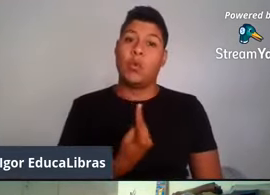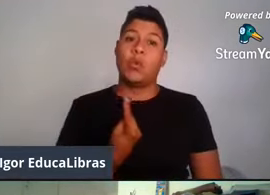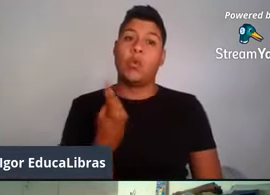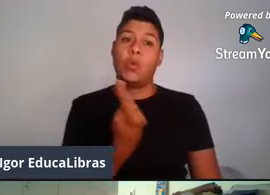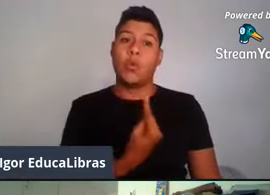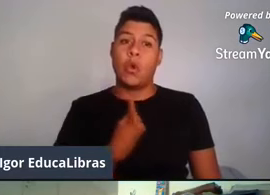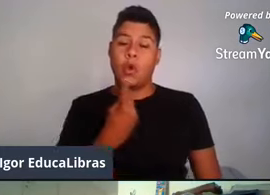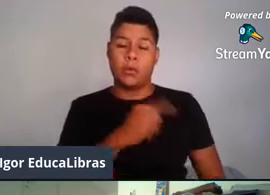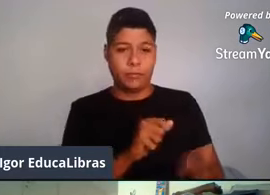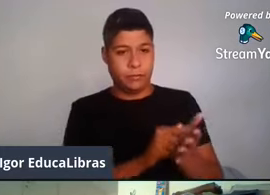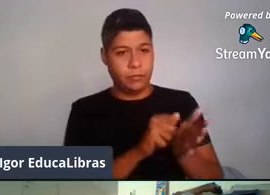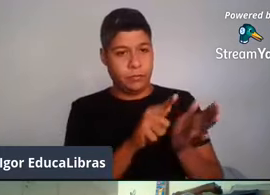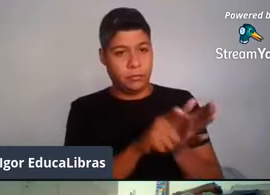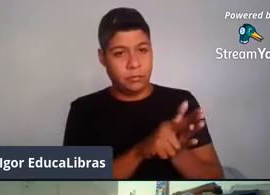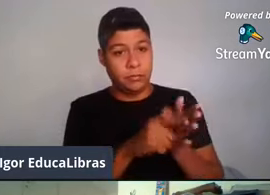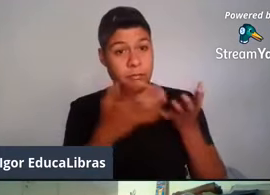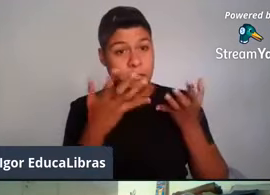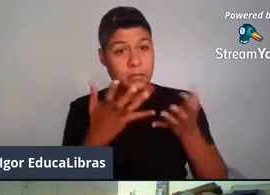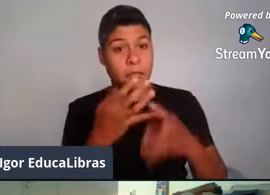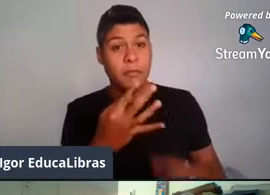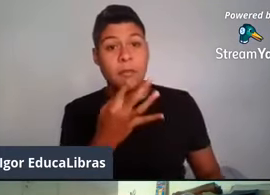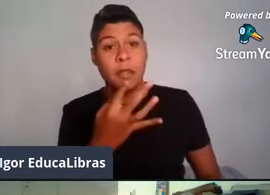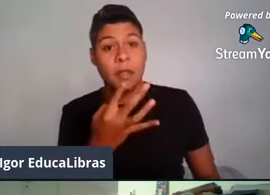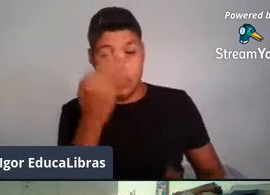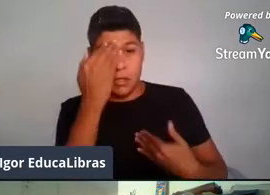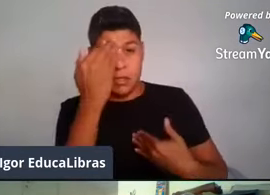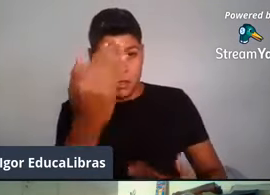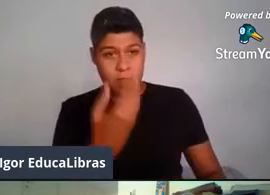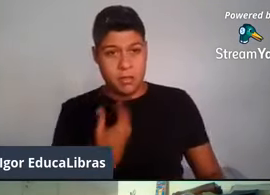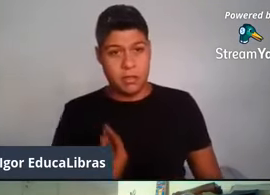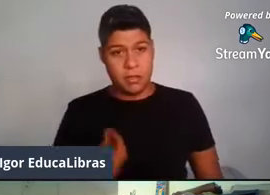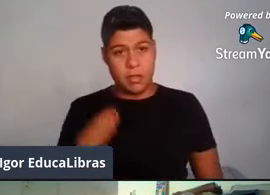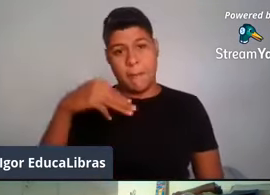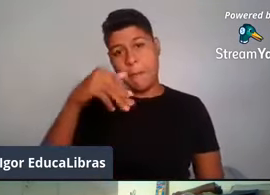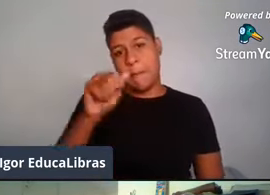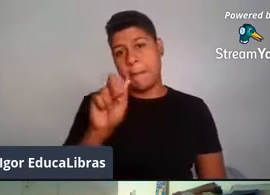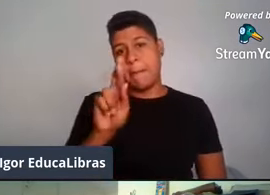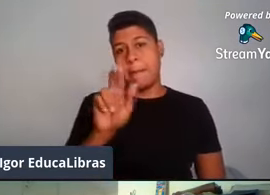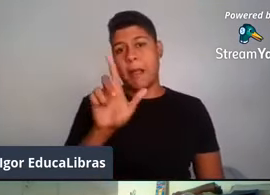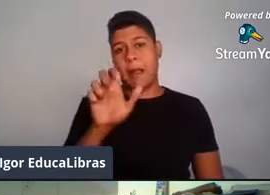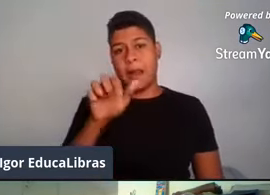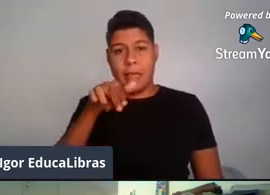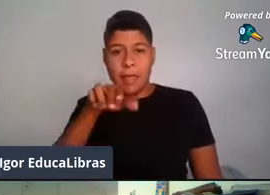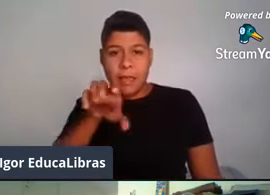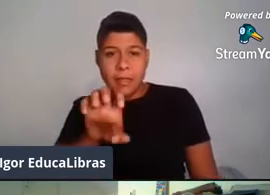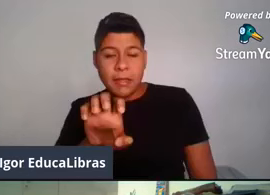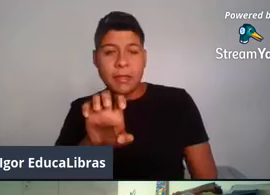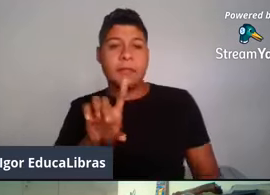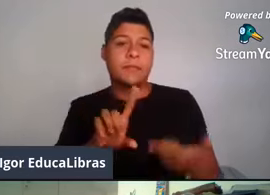agenda. Eu queria aqui reconhecer a presença da Marlene dos Santos, né,